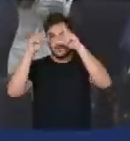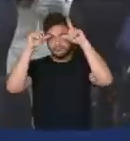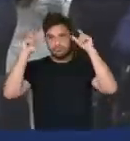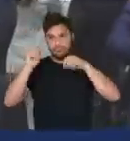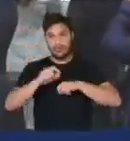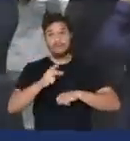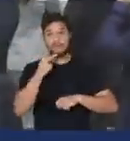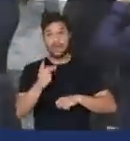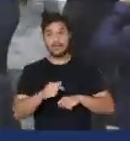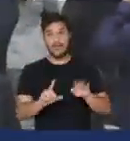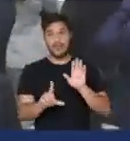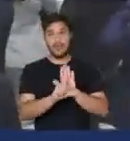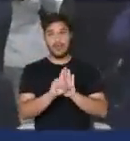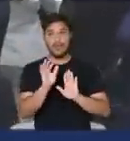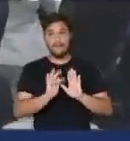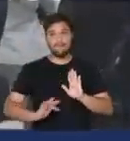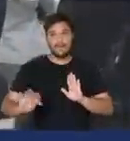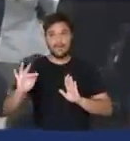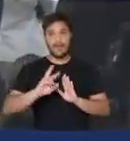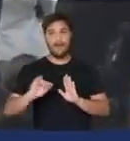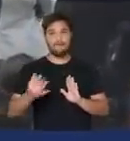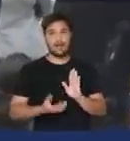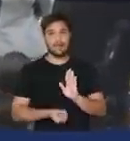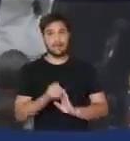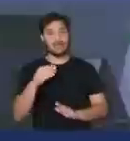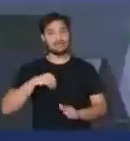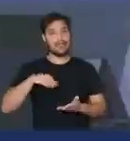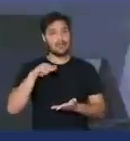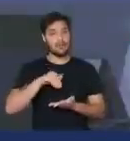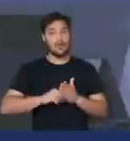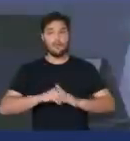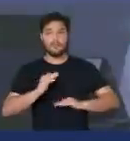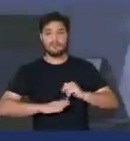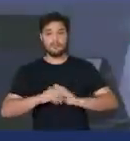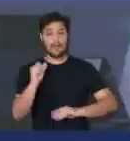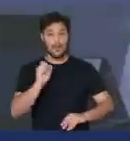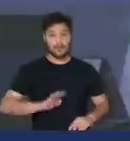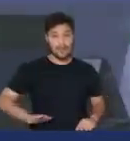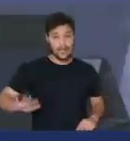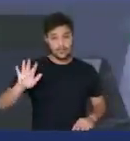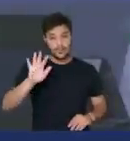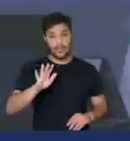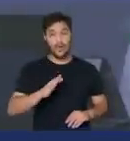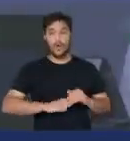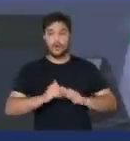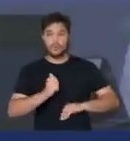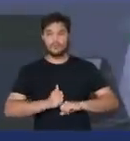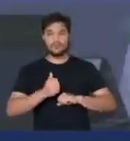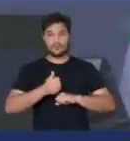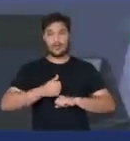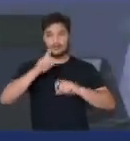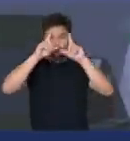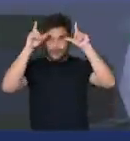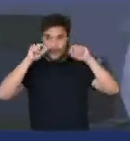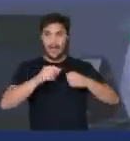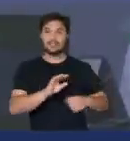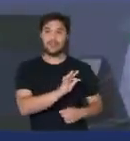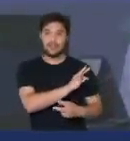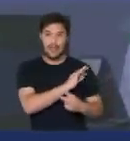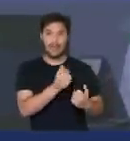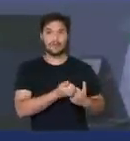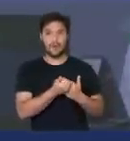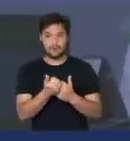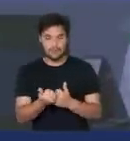enfermagem determina que uma lei federal instituirá pisos salariais profissionais nacionais para o enfermeiro, para o técnico de enfermagem,